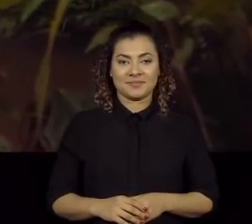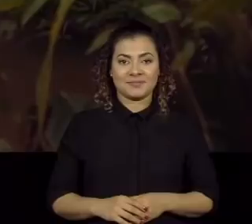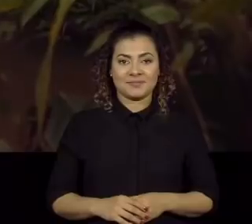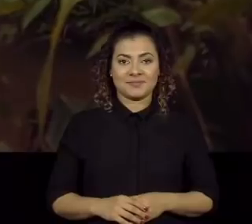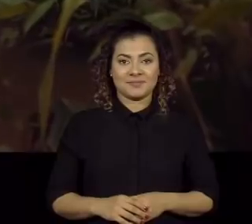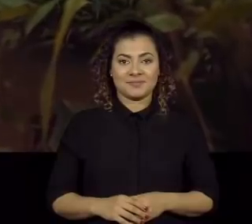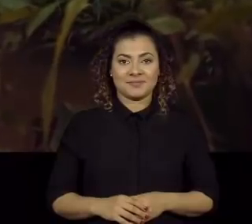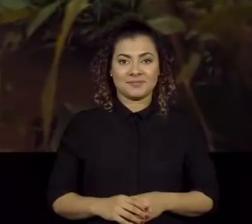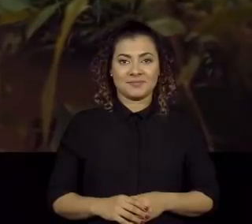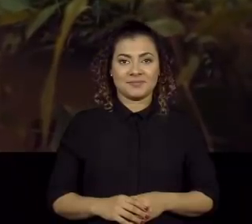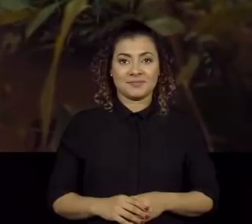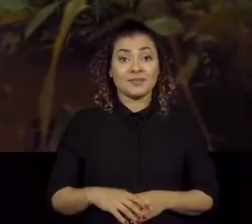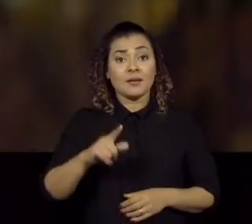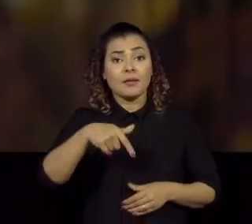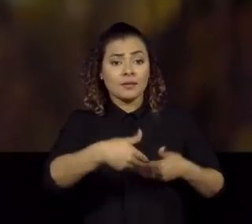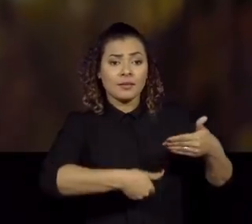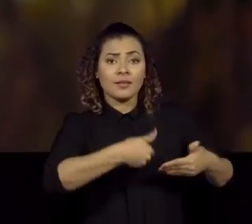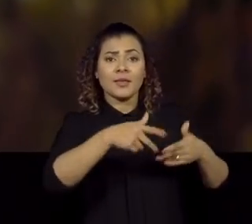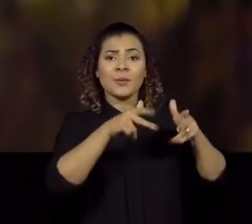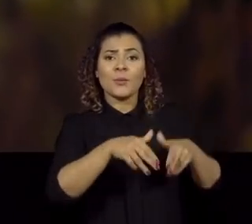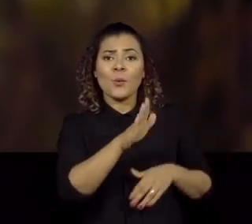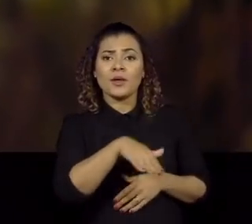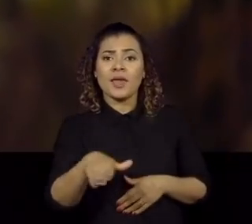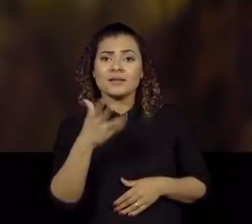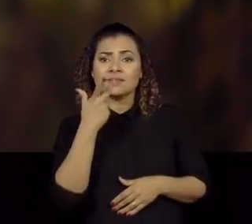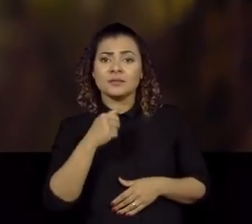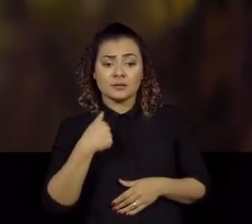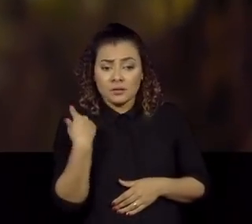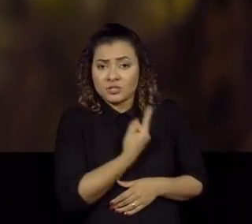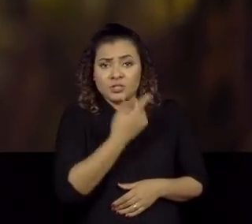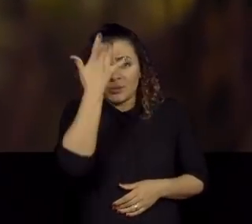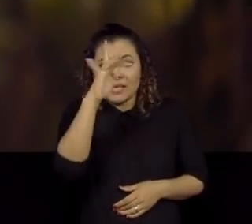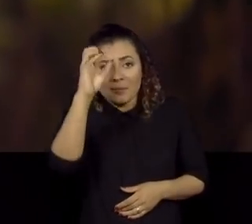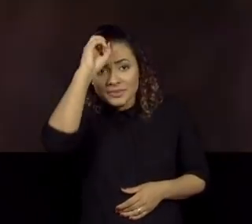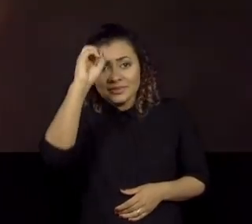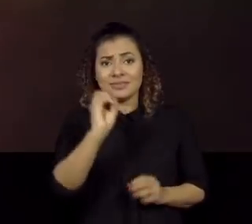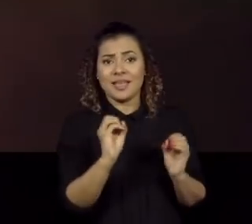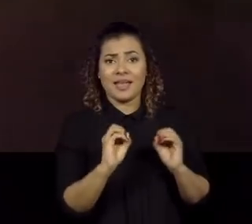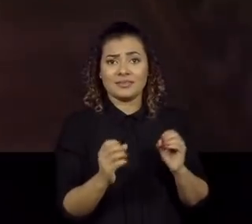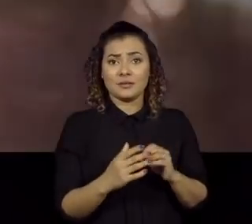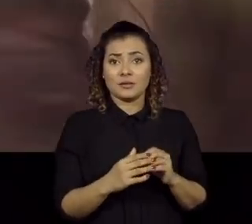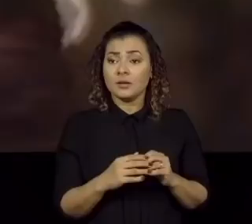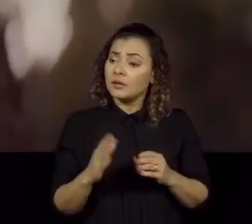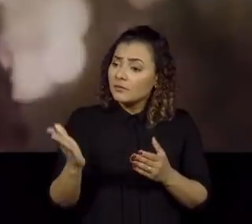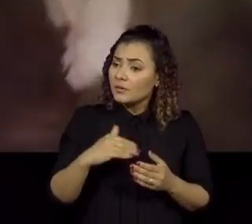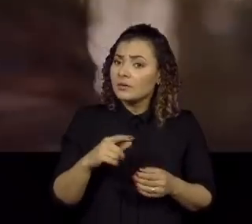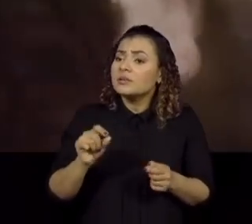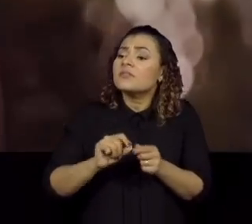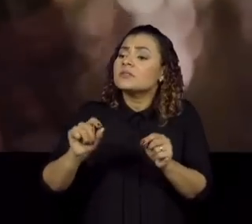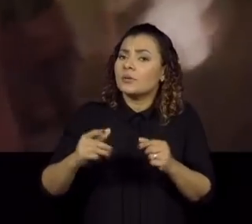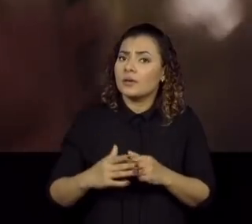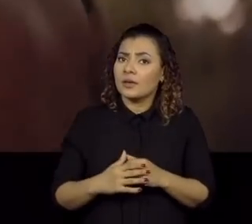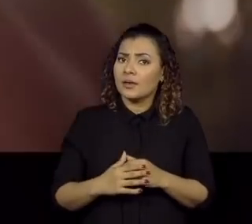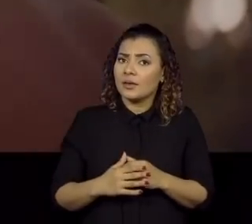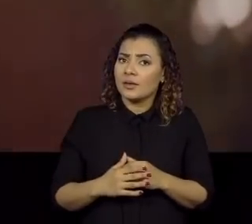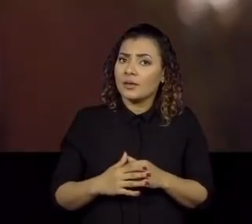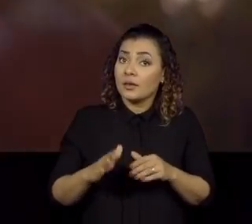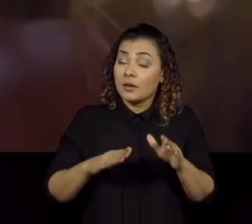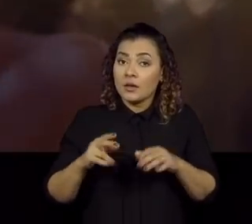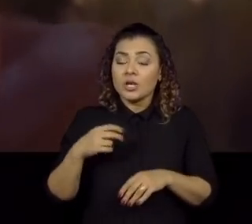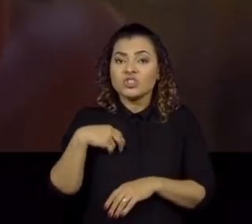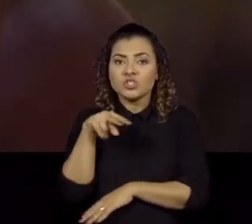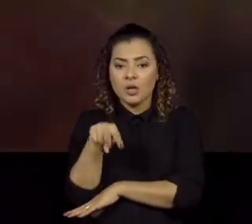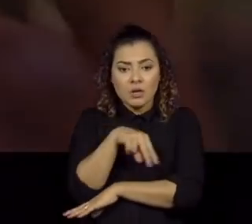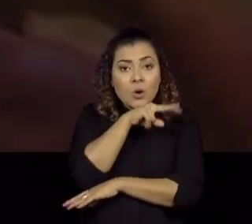E eles nos tratavam como crianças, porque nós não sabemos nada. A gente ia entrar no Igarapé e eles diziam, ei, o que você está fazendo? Mora uma sucuri enorme